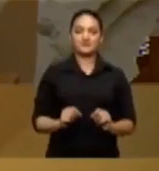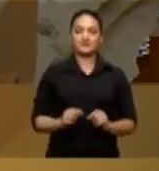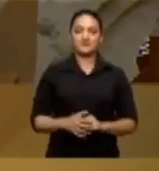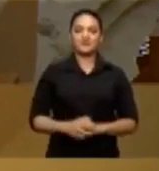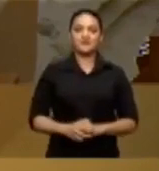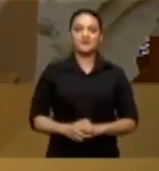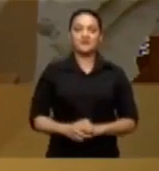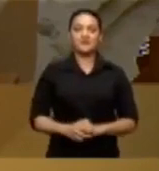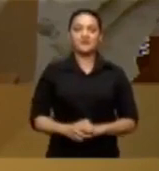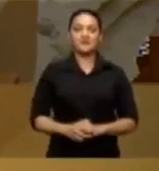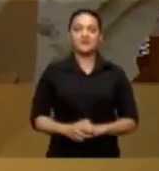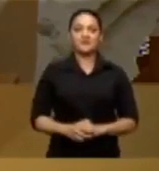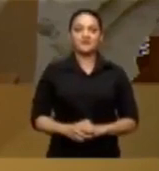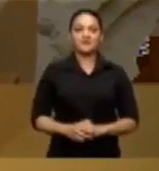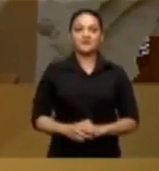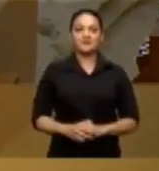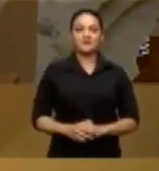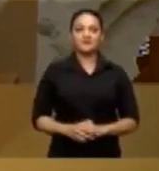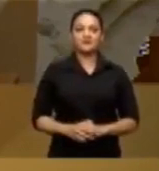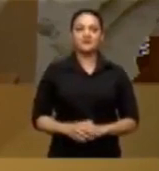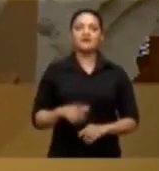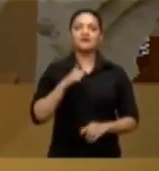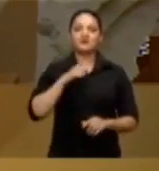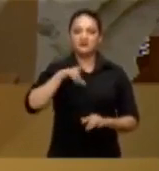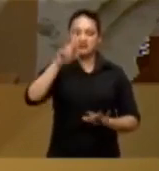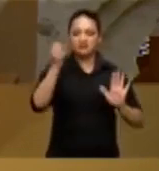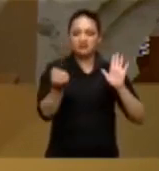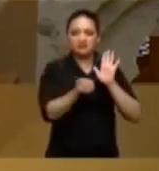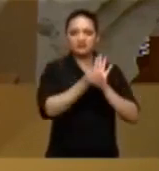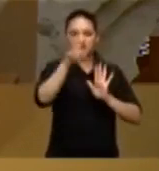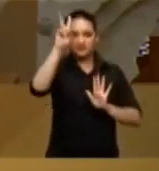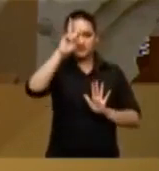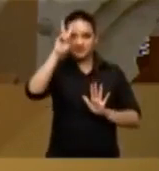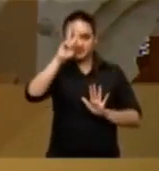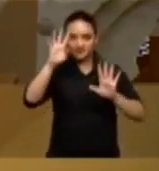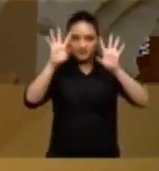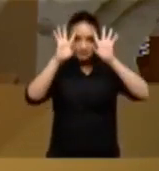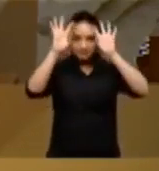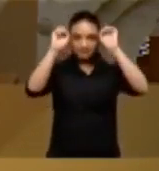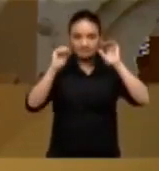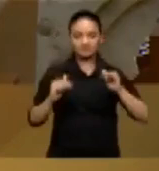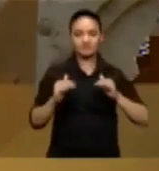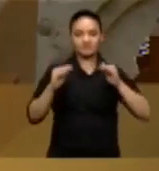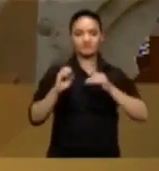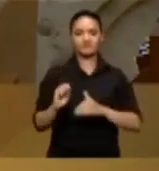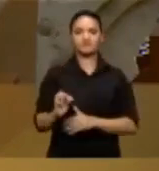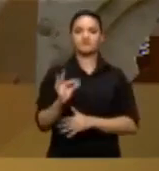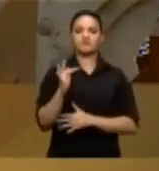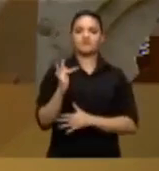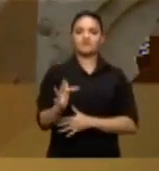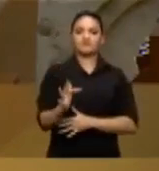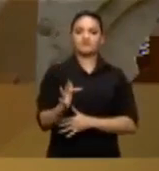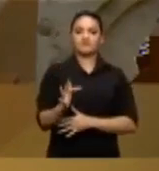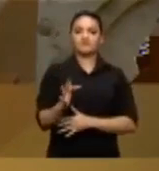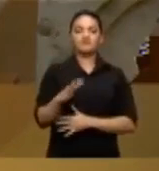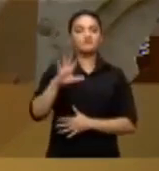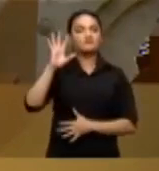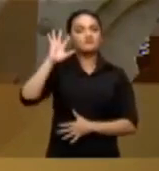nos brindou e está nos anais da história do Supremo Tribunal Federal, os seus